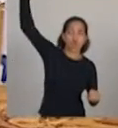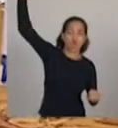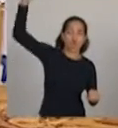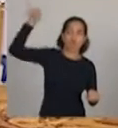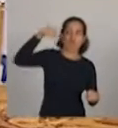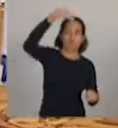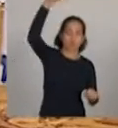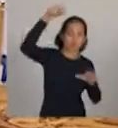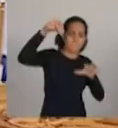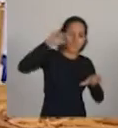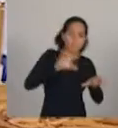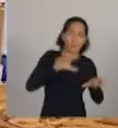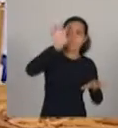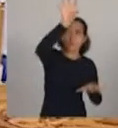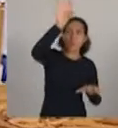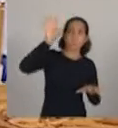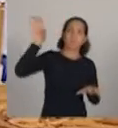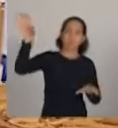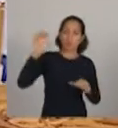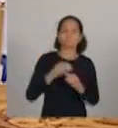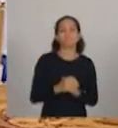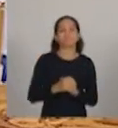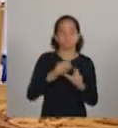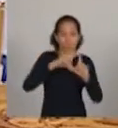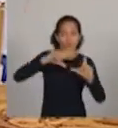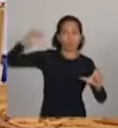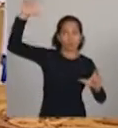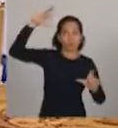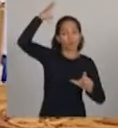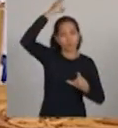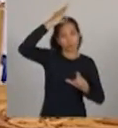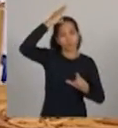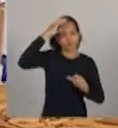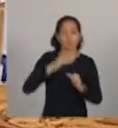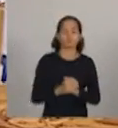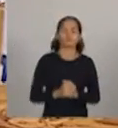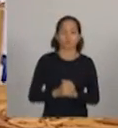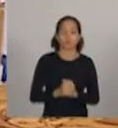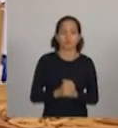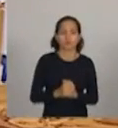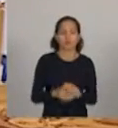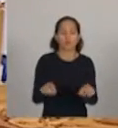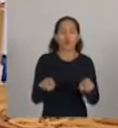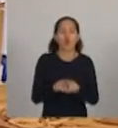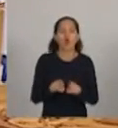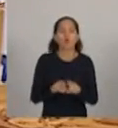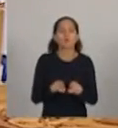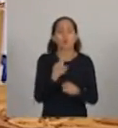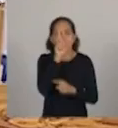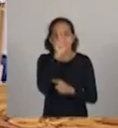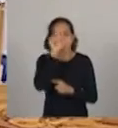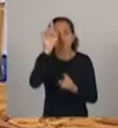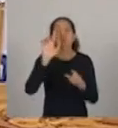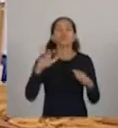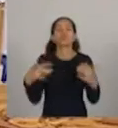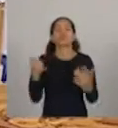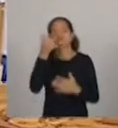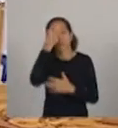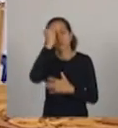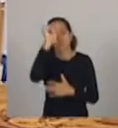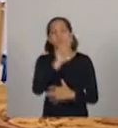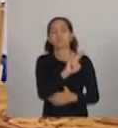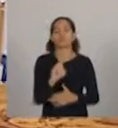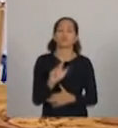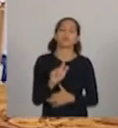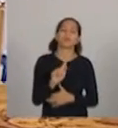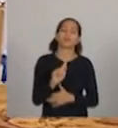do estado. É preciso também que a gente tenha prevenção da glaucoma. Hoje é o dia de prevenção de glaucoma.